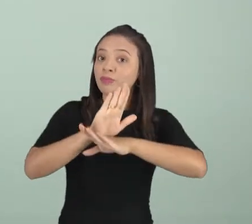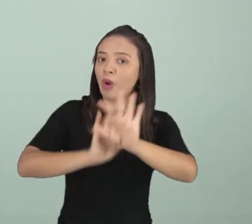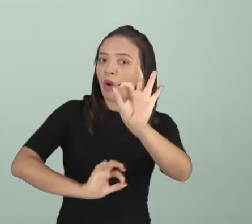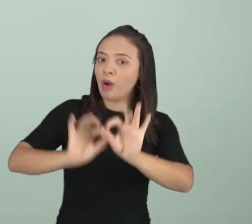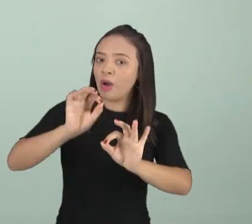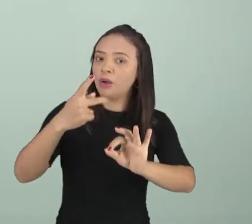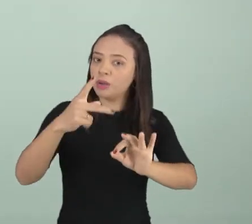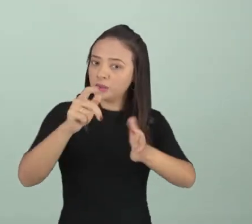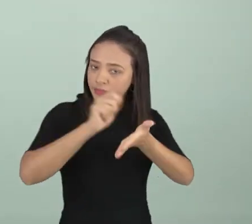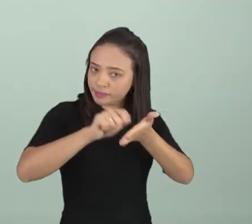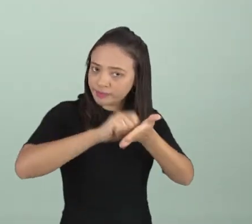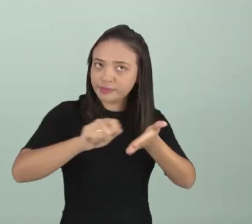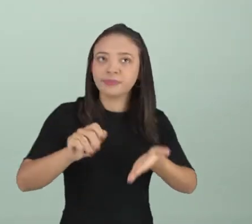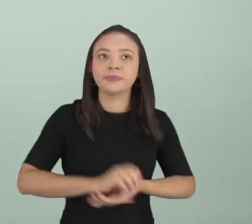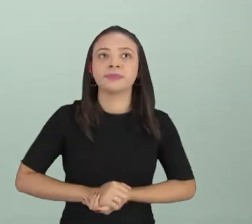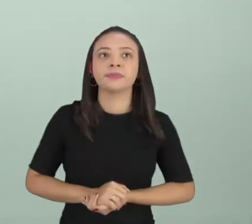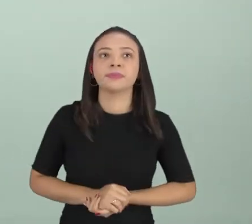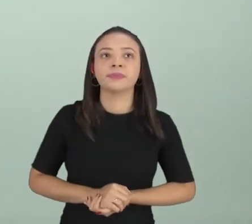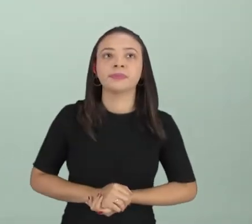sua escrita.